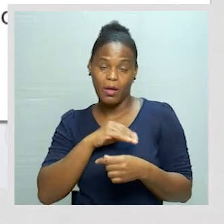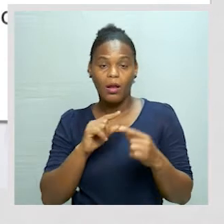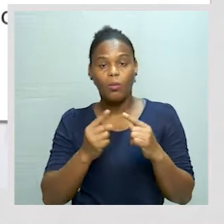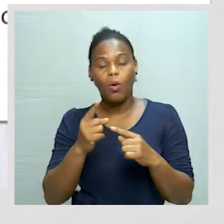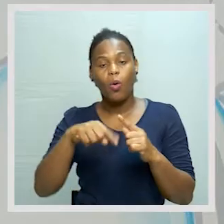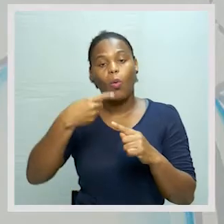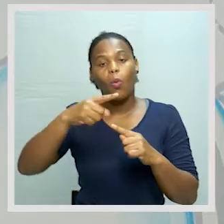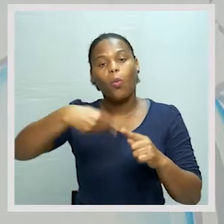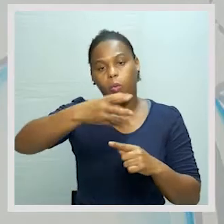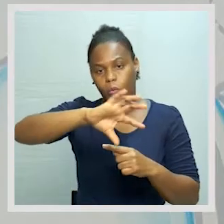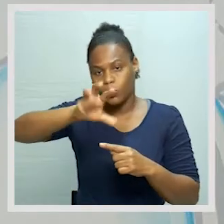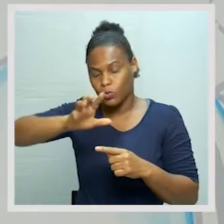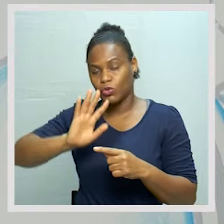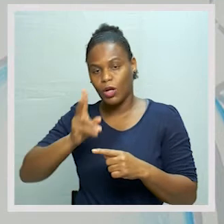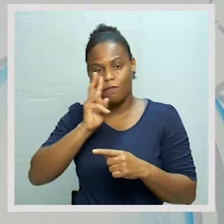aulas passadas.